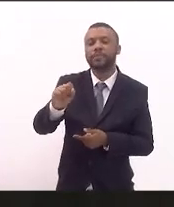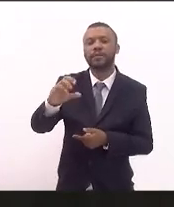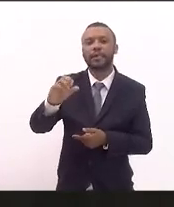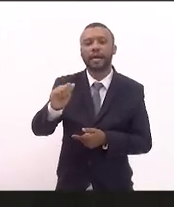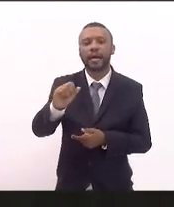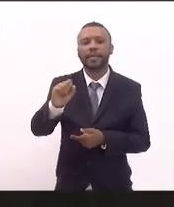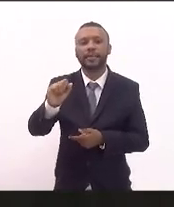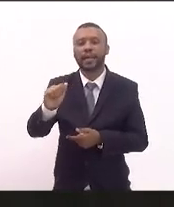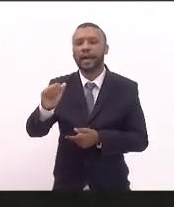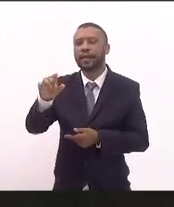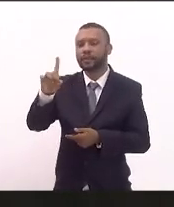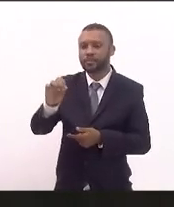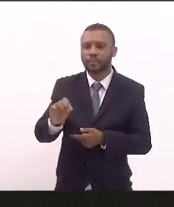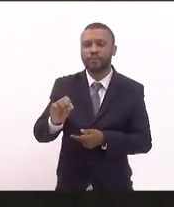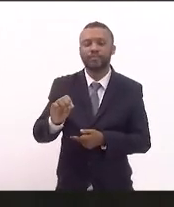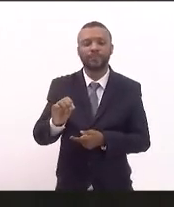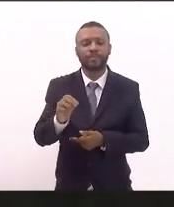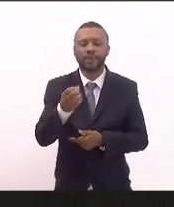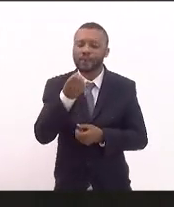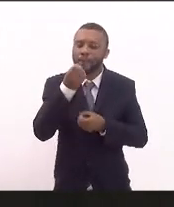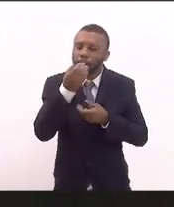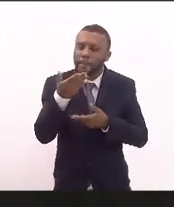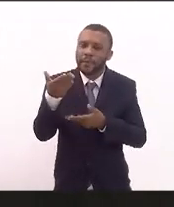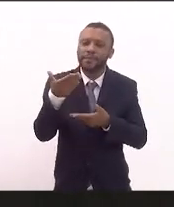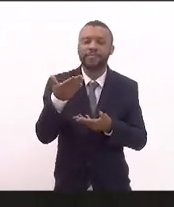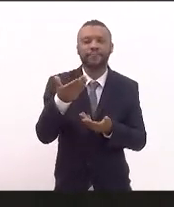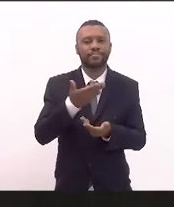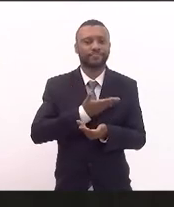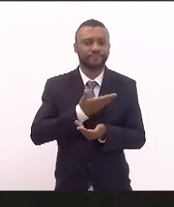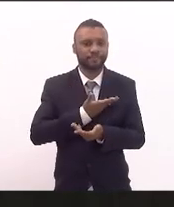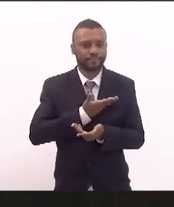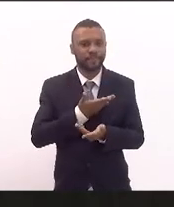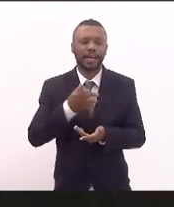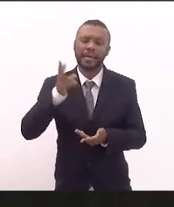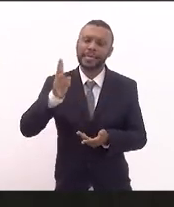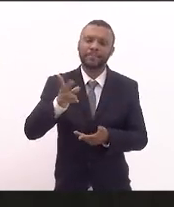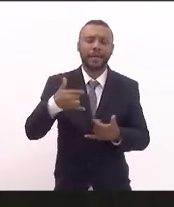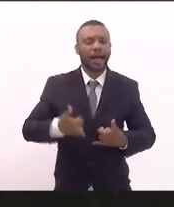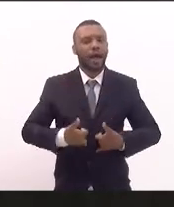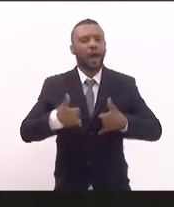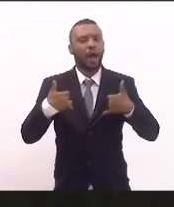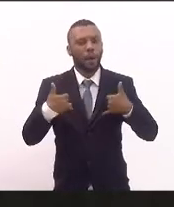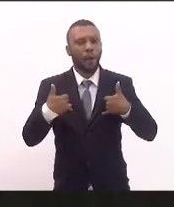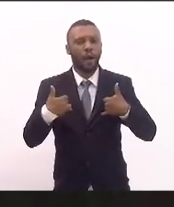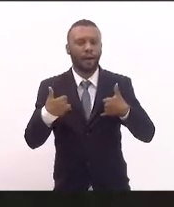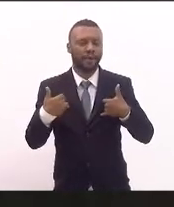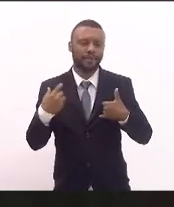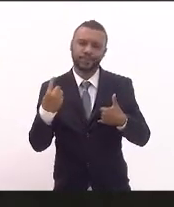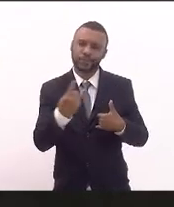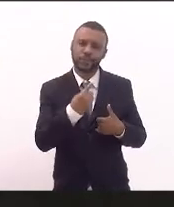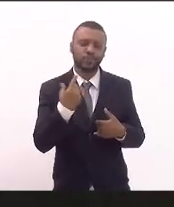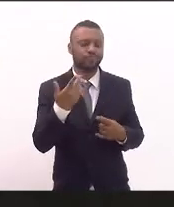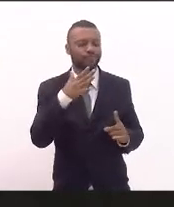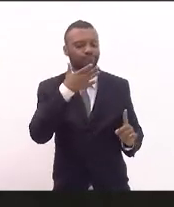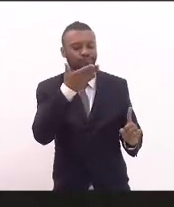Encontrei. Seja bem-vindo, meu irmão. Então, dizer que para nós é uma honra, doutora